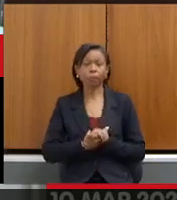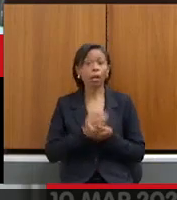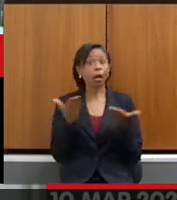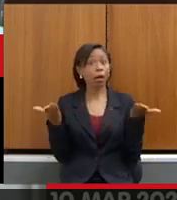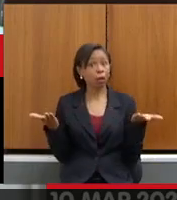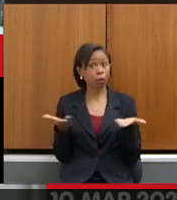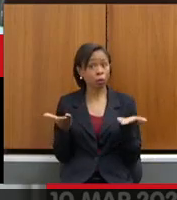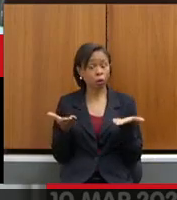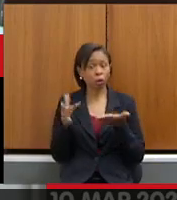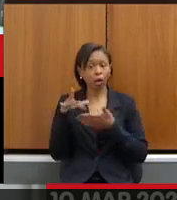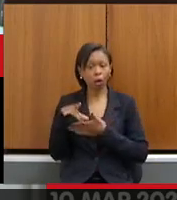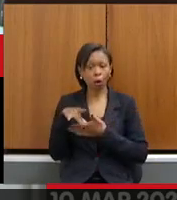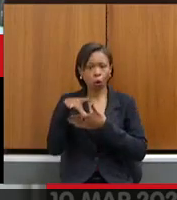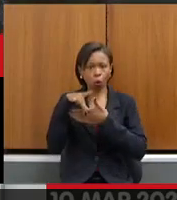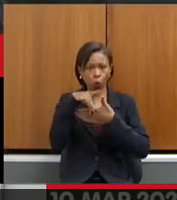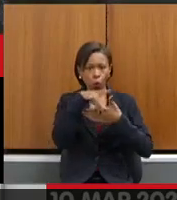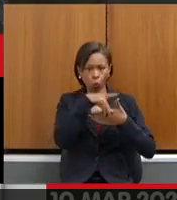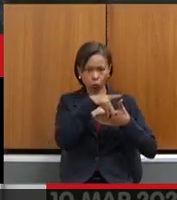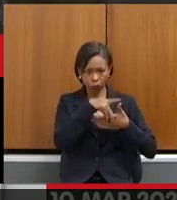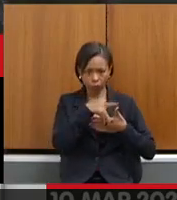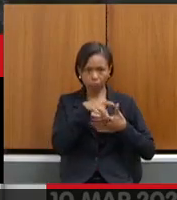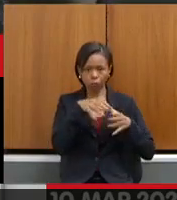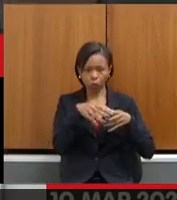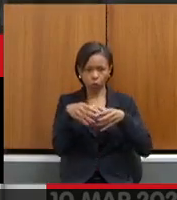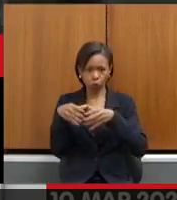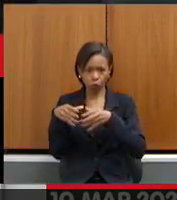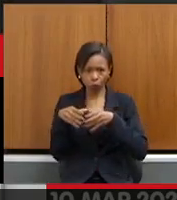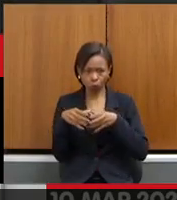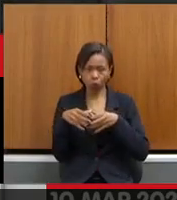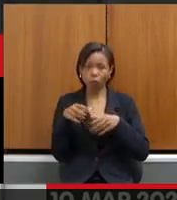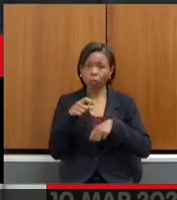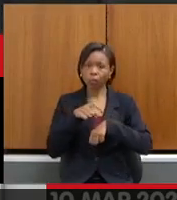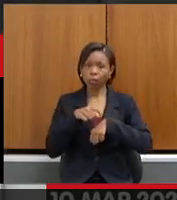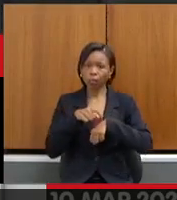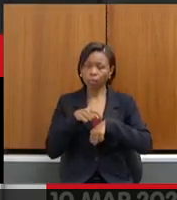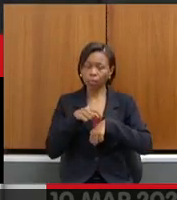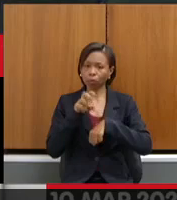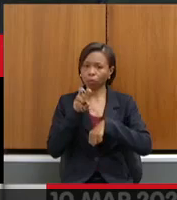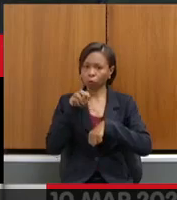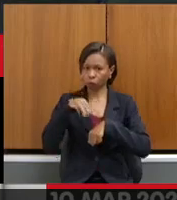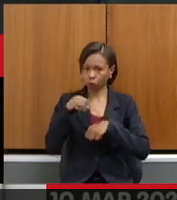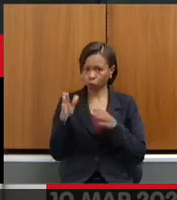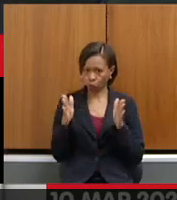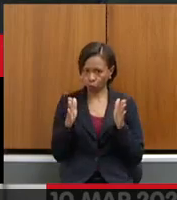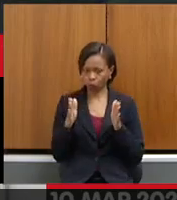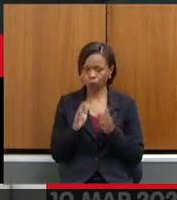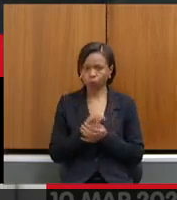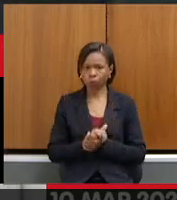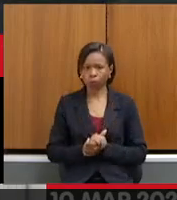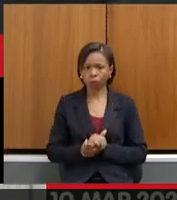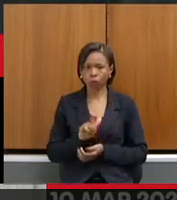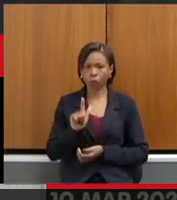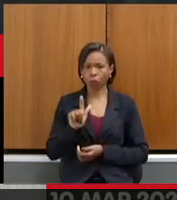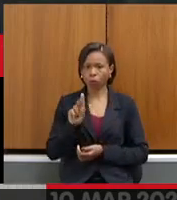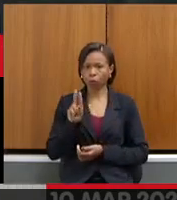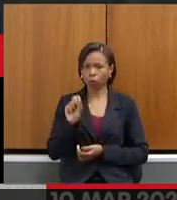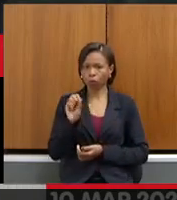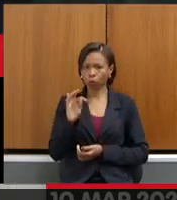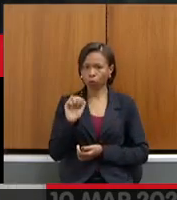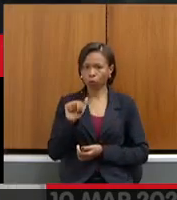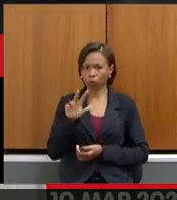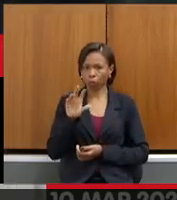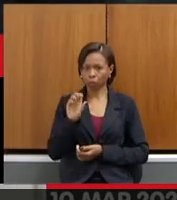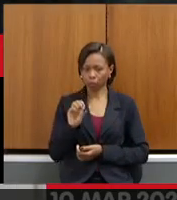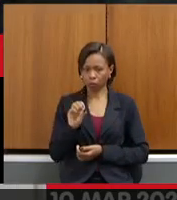aos líderes pelo prazo de cinco minutos com a palavra Deputado Gustavo Valadares líder do grupo